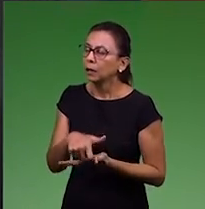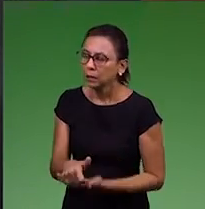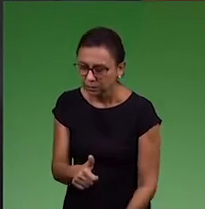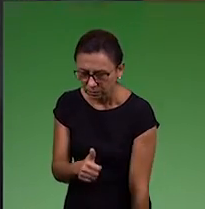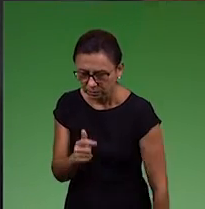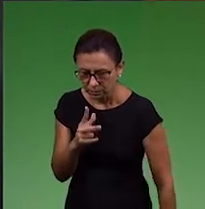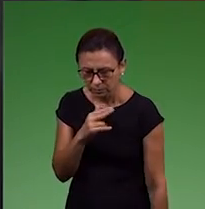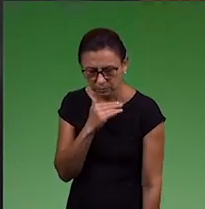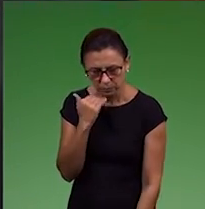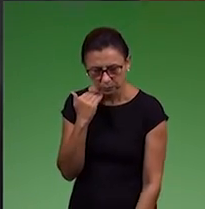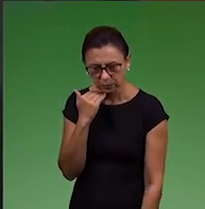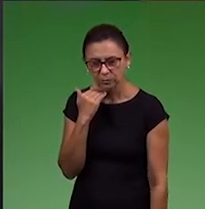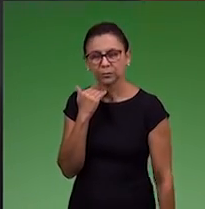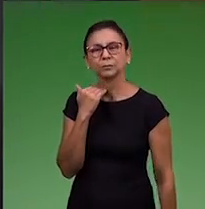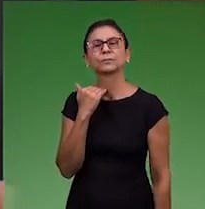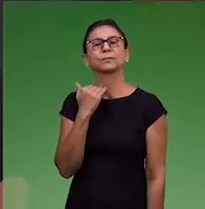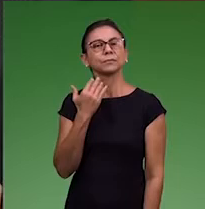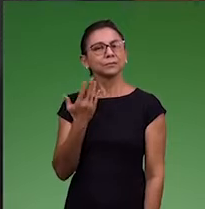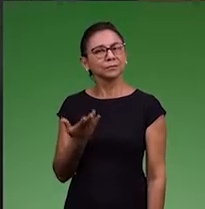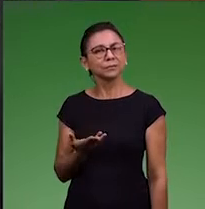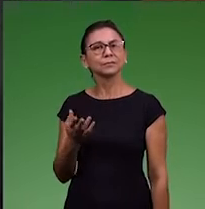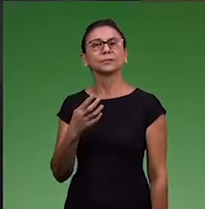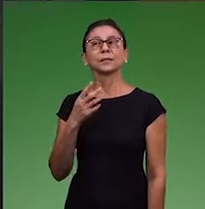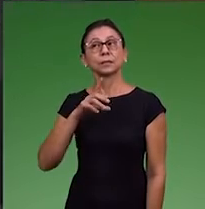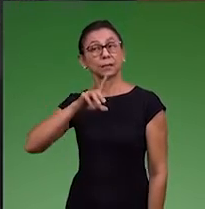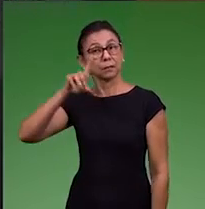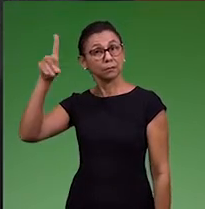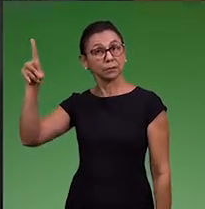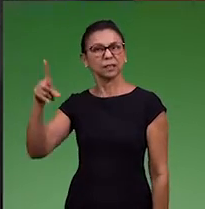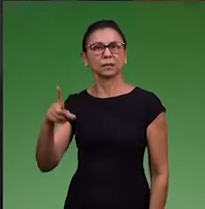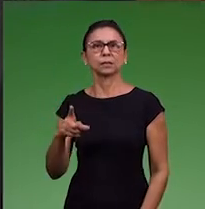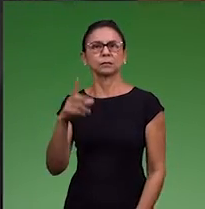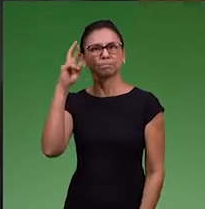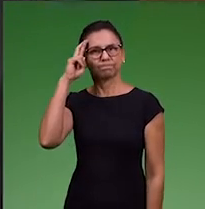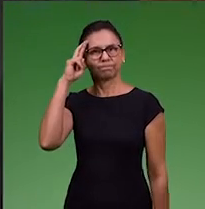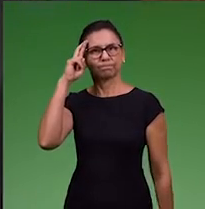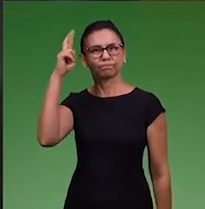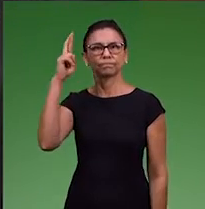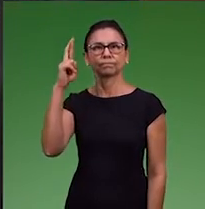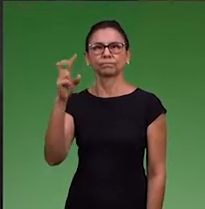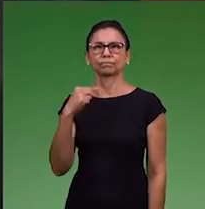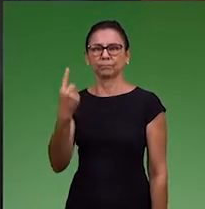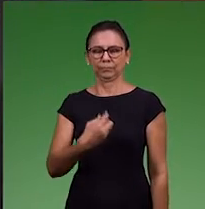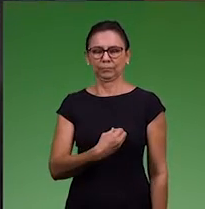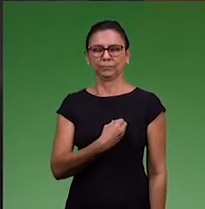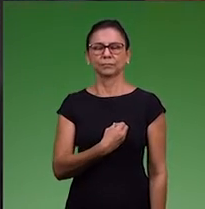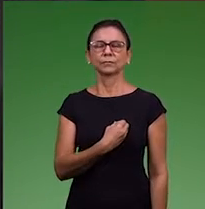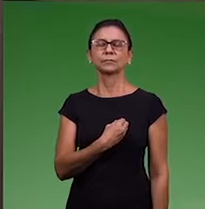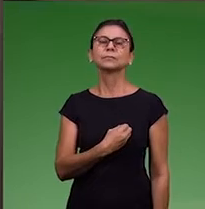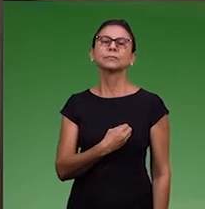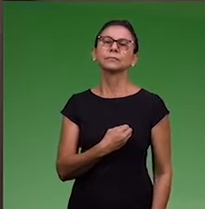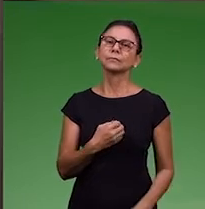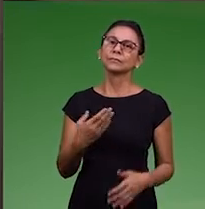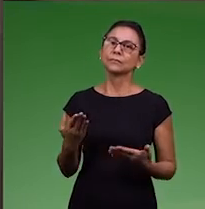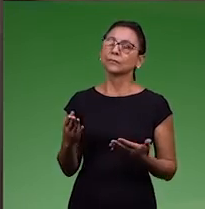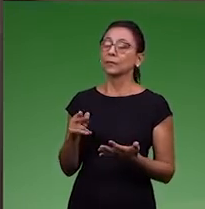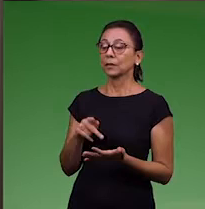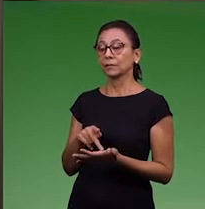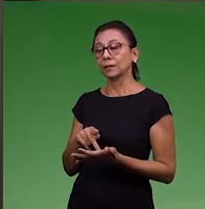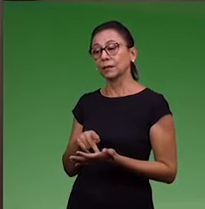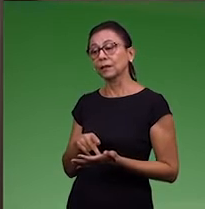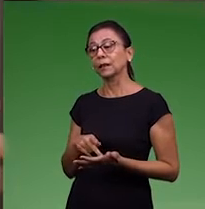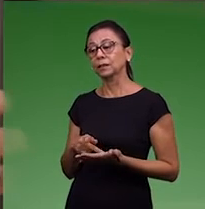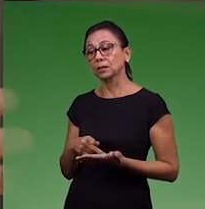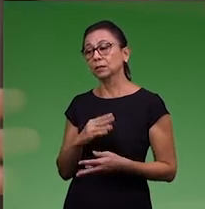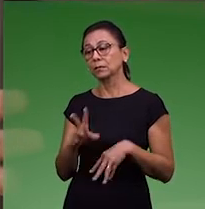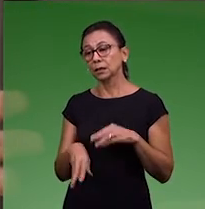dele. E é assim que... É esse que é o nosso Deus e esse que é o Senhor Jesus da nossa vida, né? Então, na verdade, uma